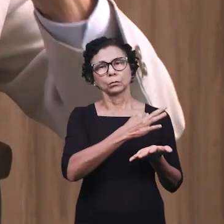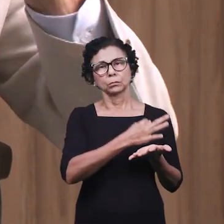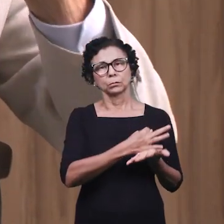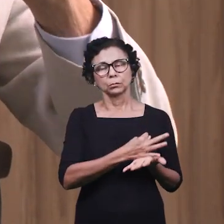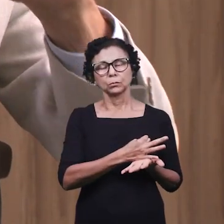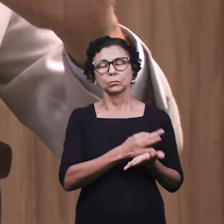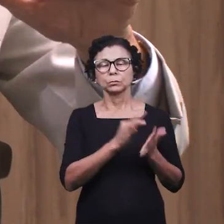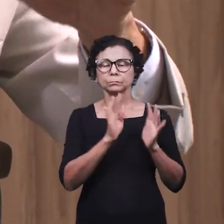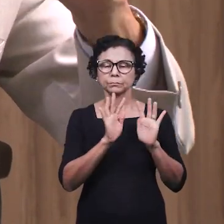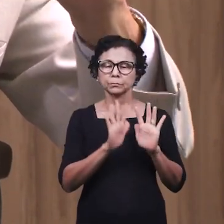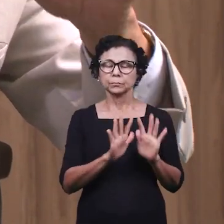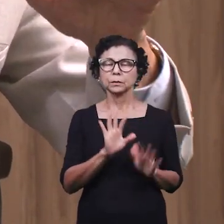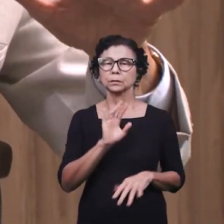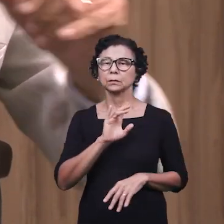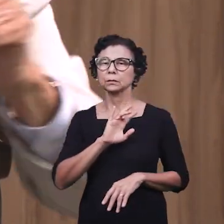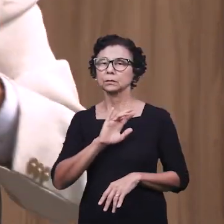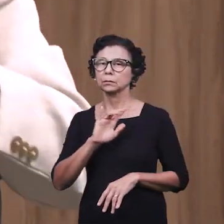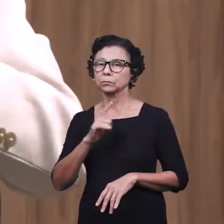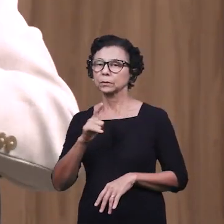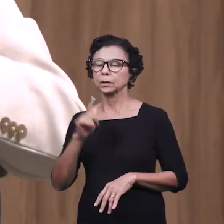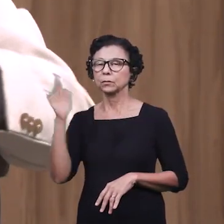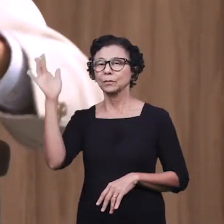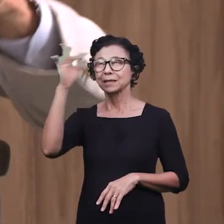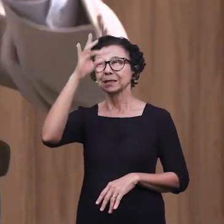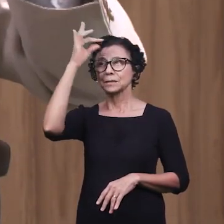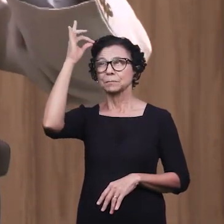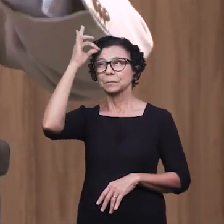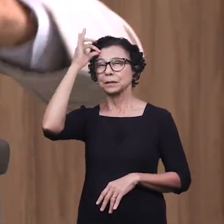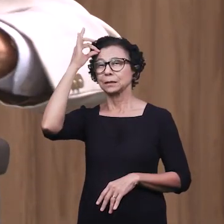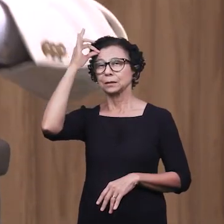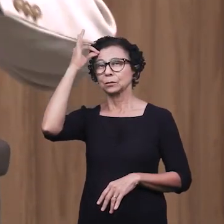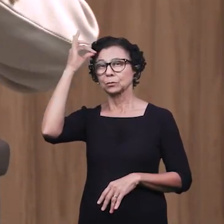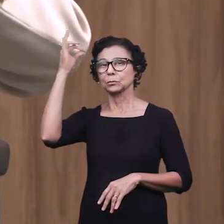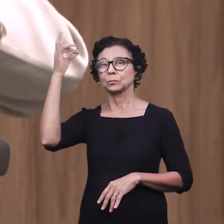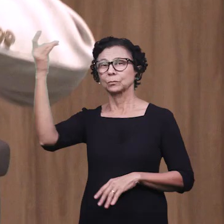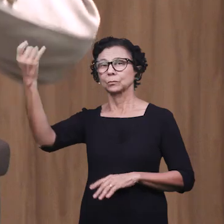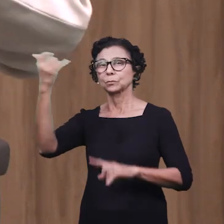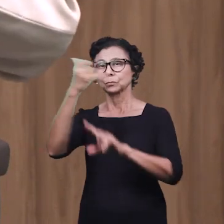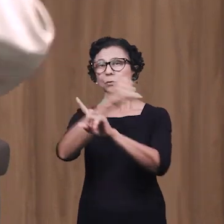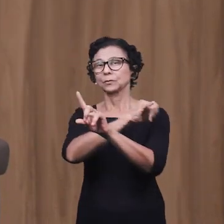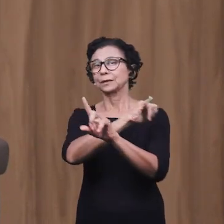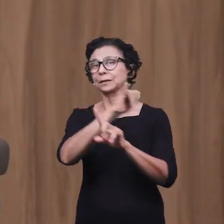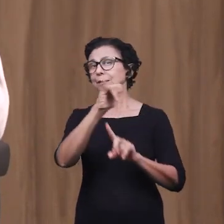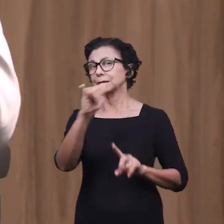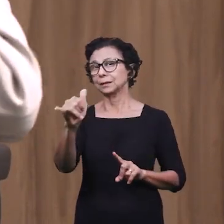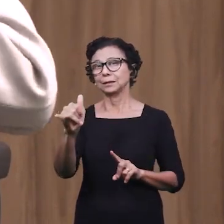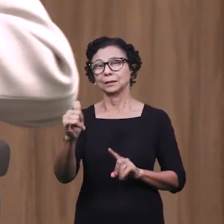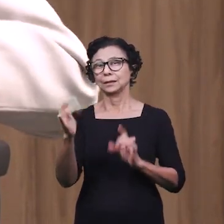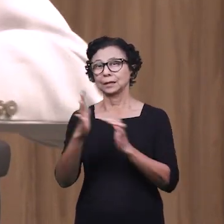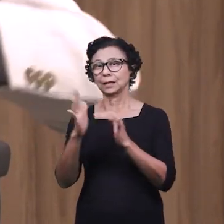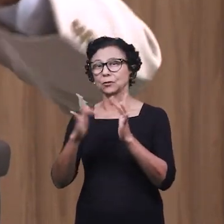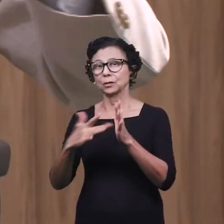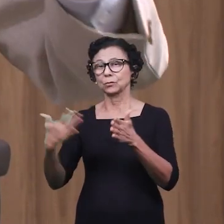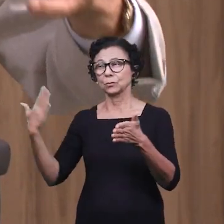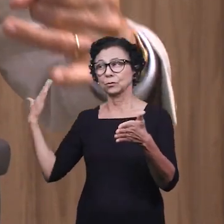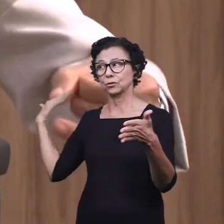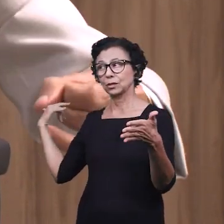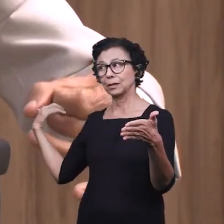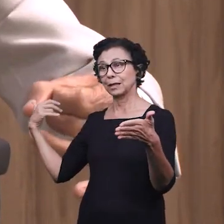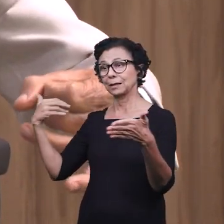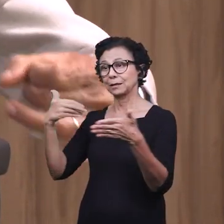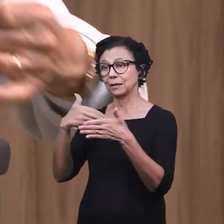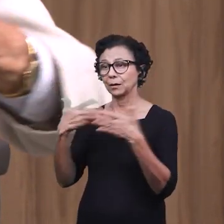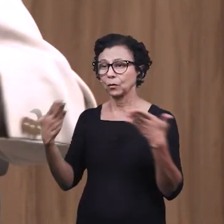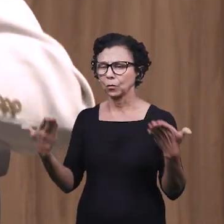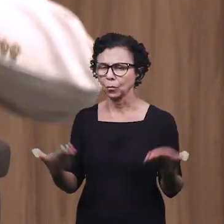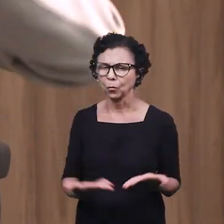é o espírito de profecia que está na igreja em todas as épocas, que é o Senhor Jesus. E as pessoas